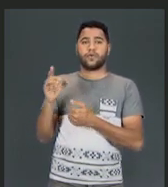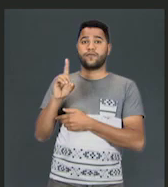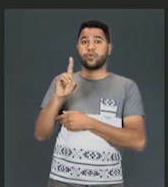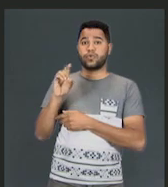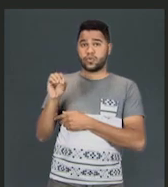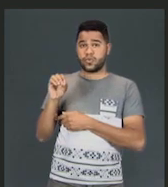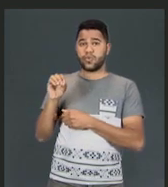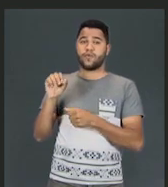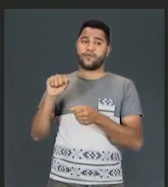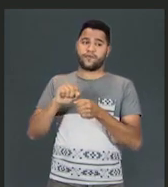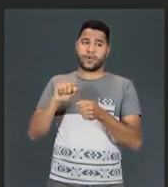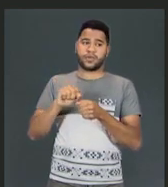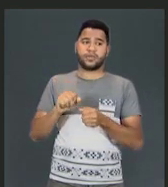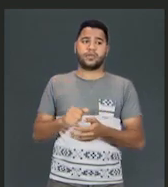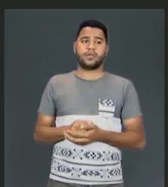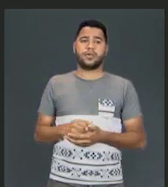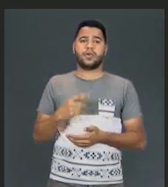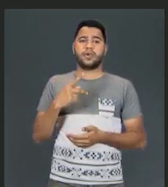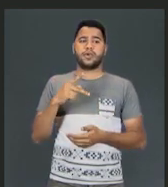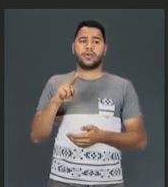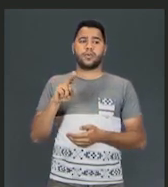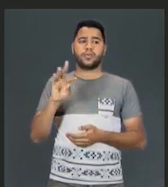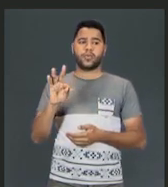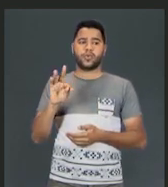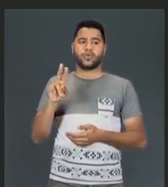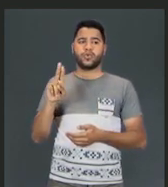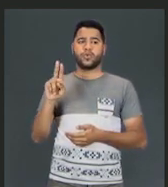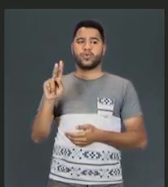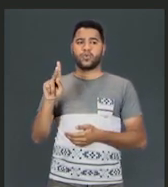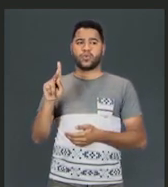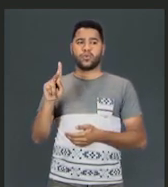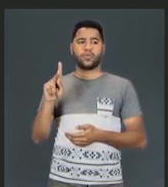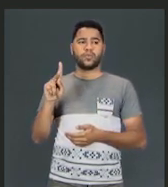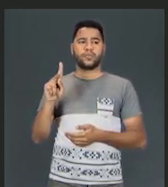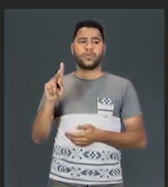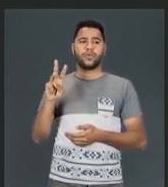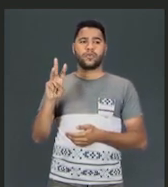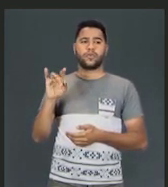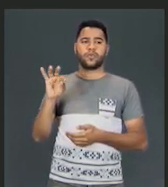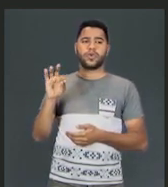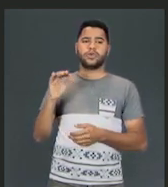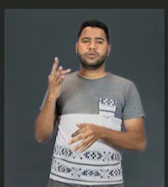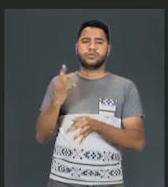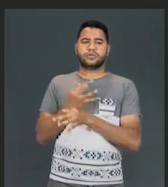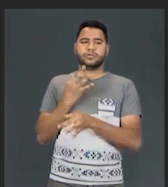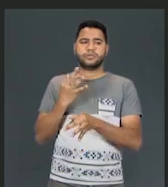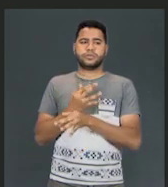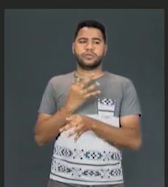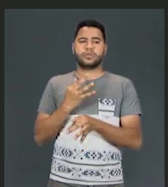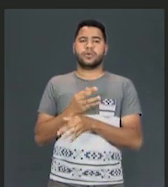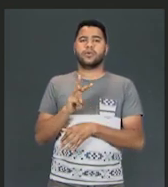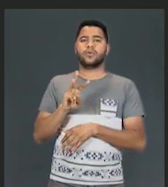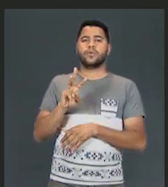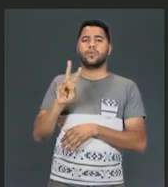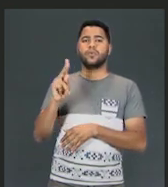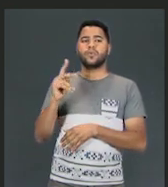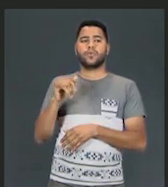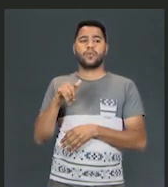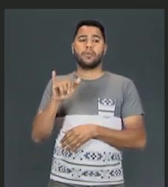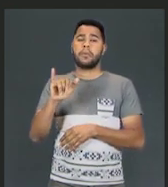ok Puppy with tolerar Uai porque não é 10